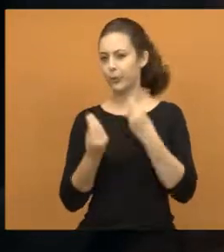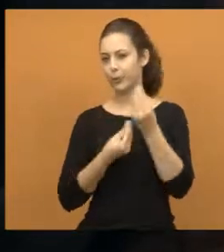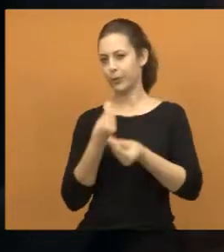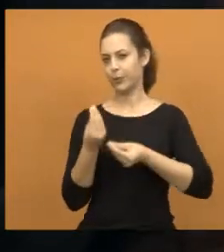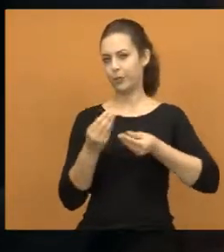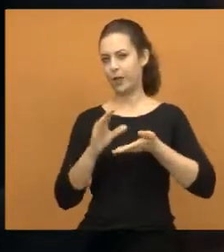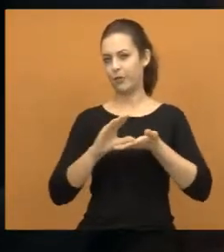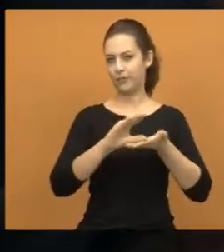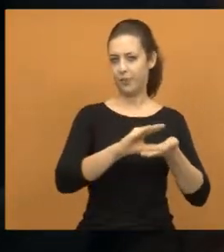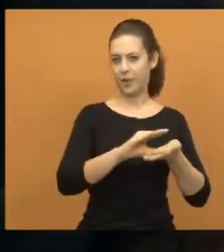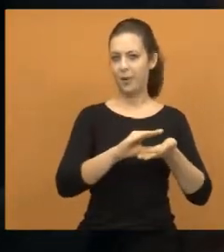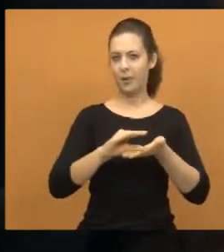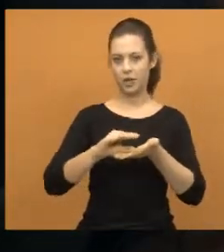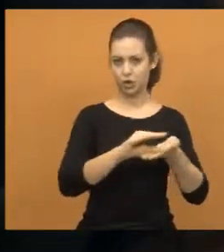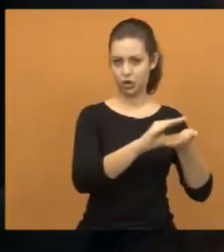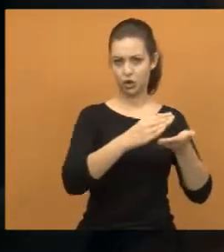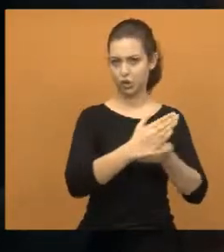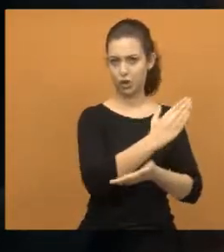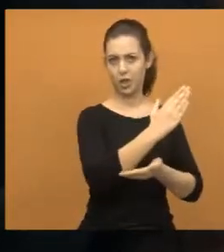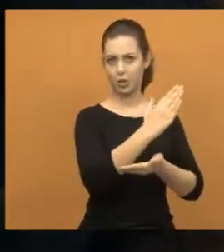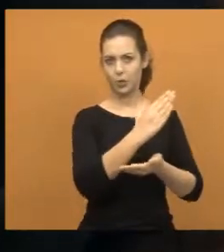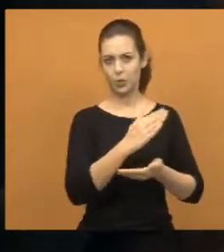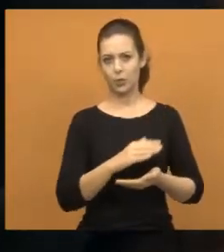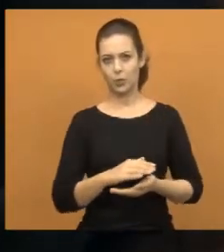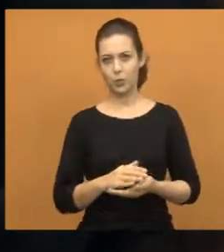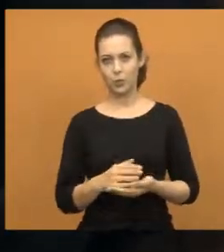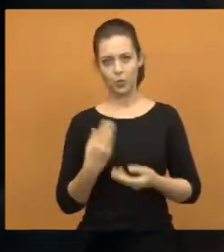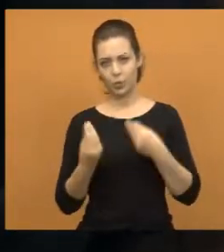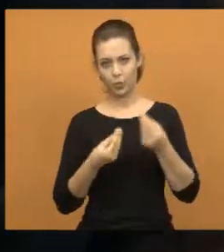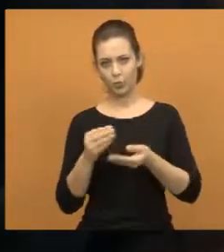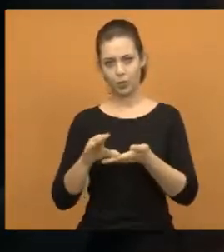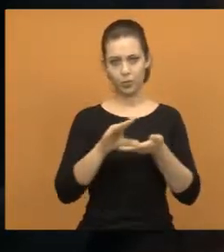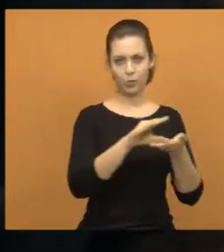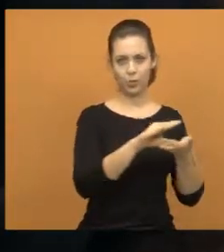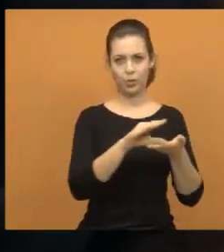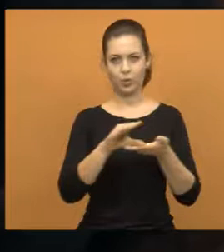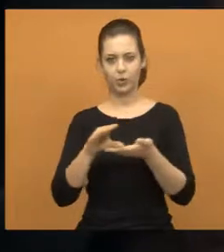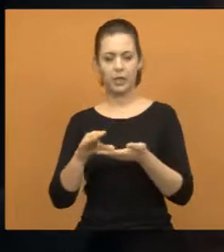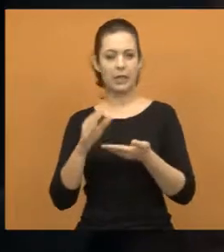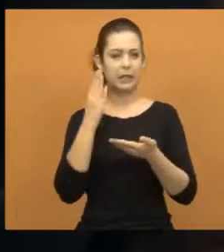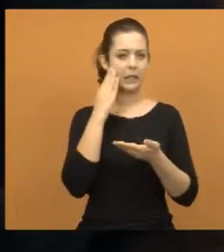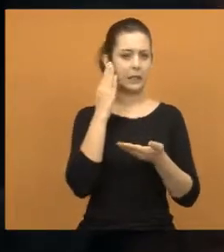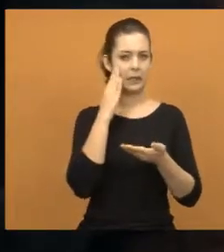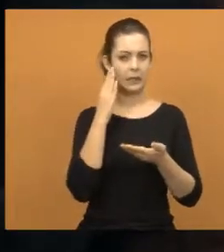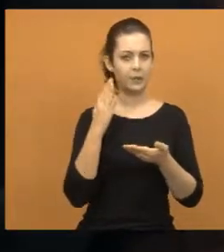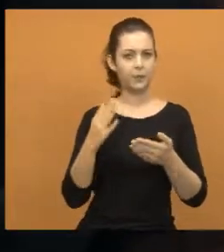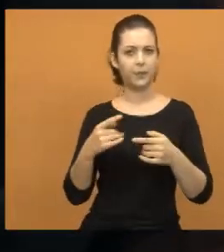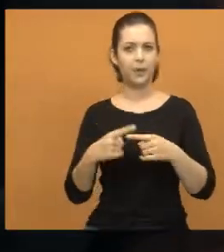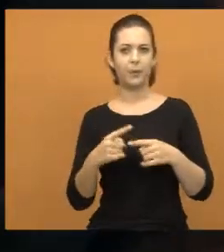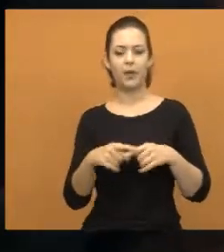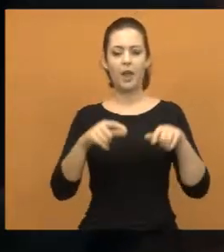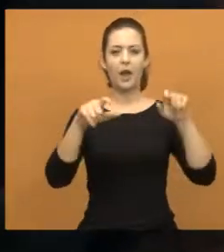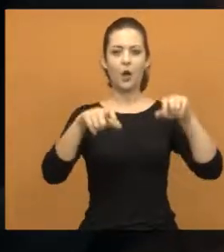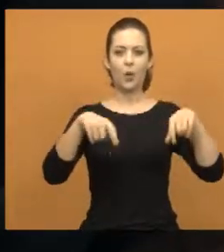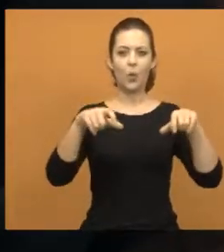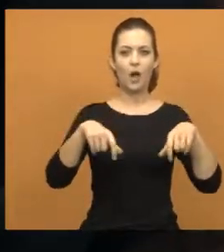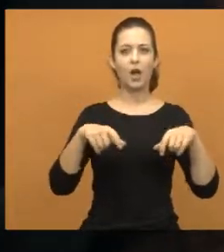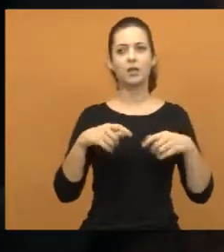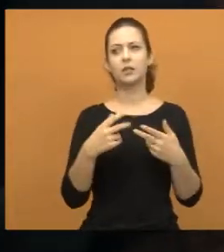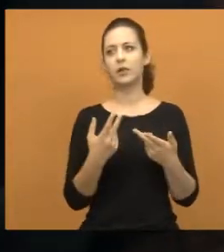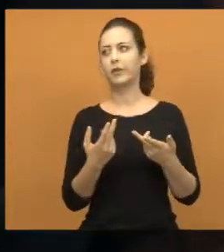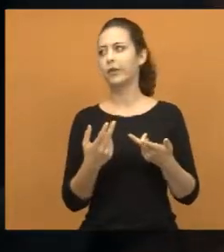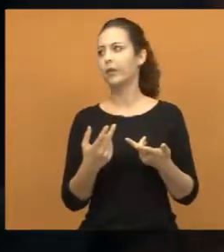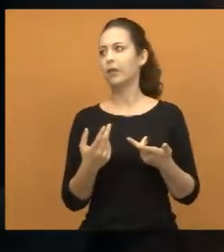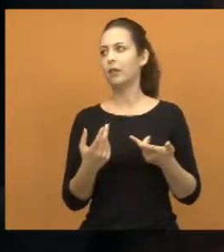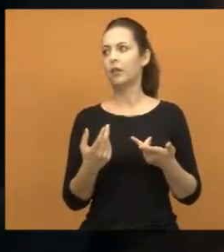Essa verba que ela vai destinar vai para quem e como que será feito? Eu quero entender por causa das quadras, das